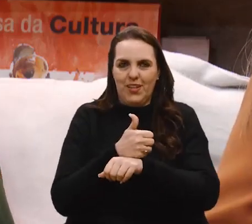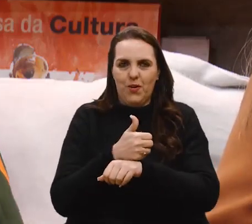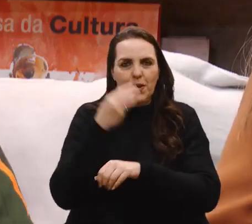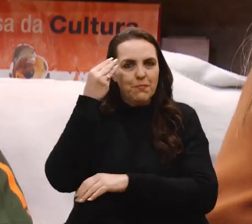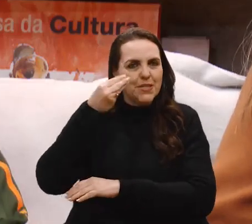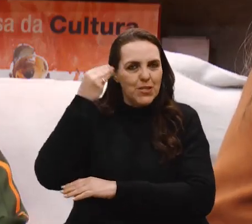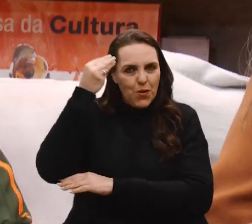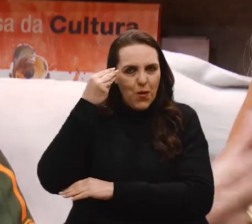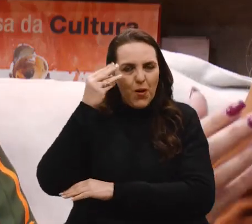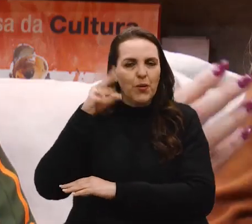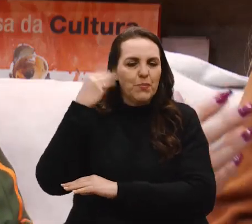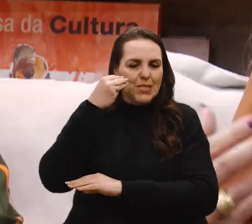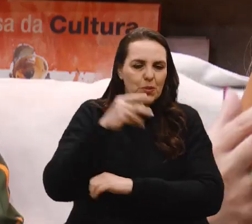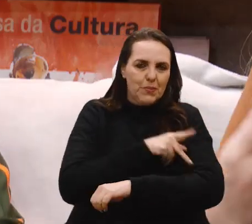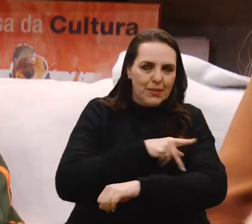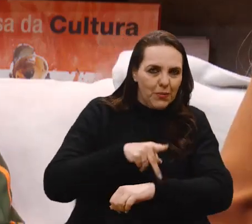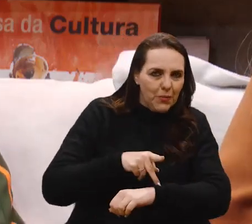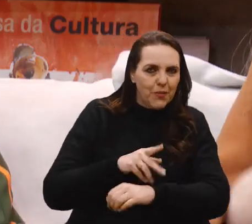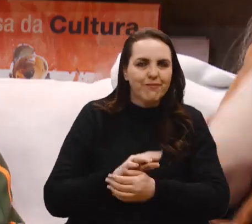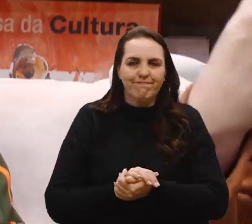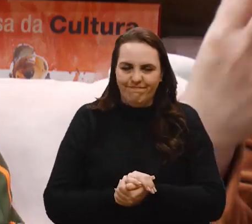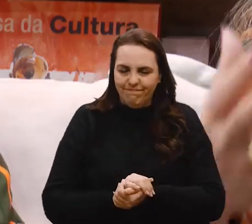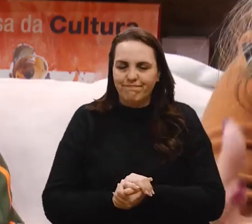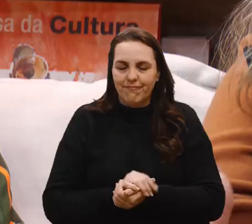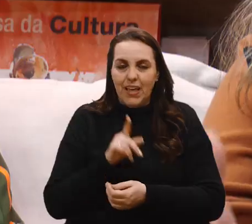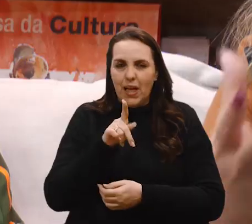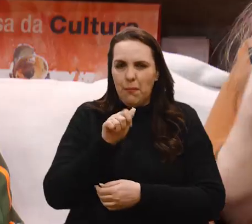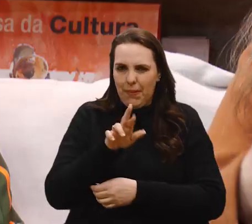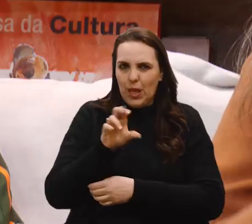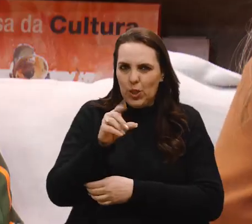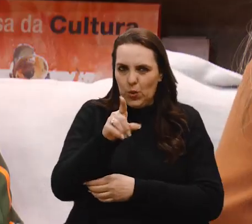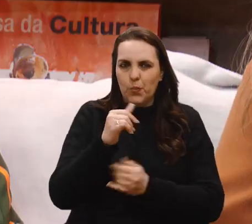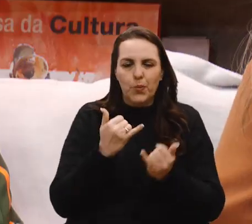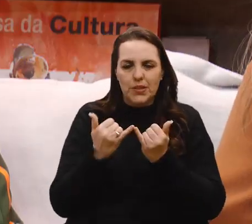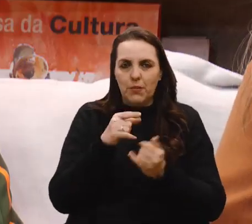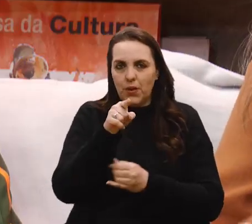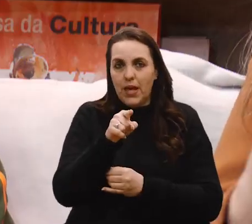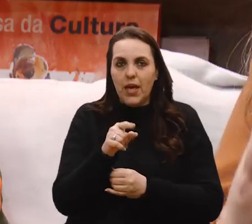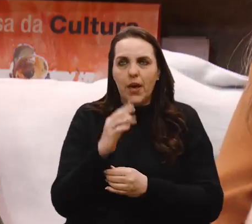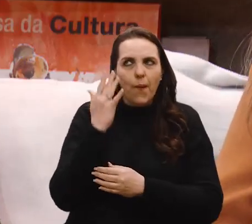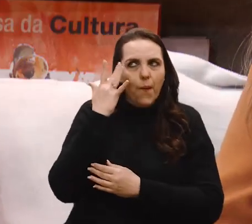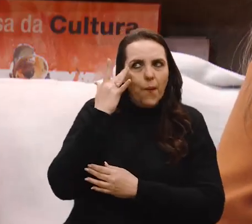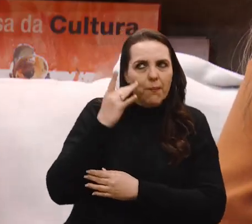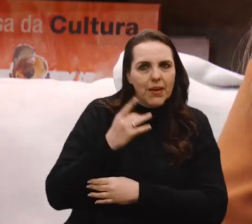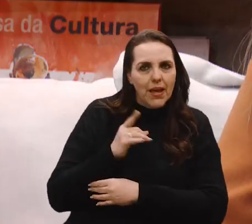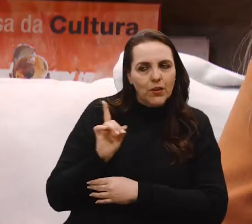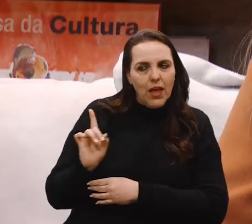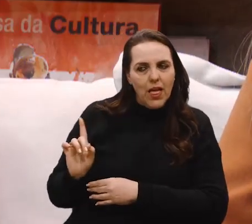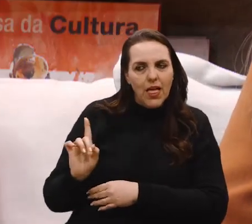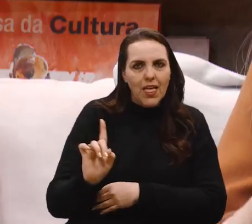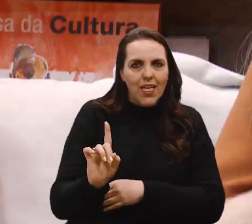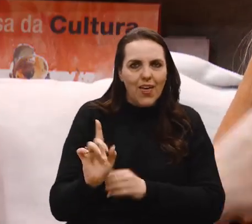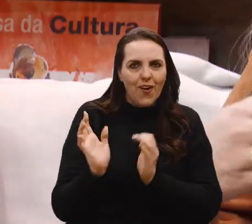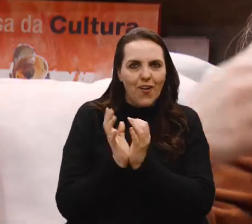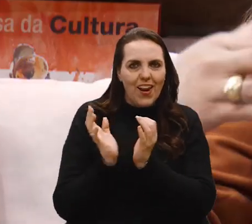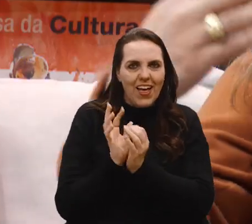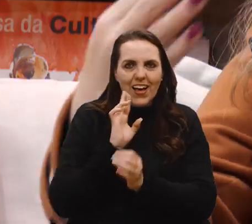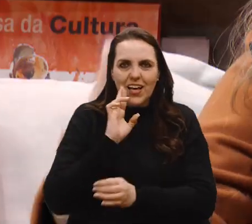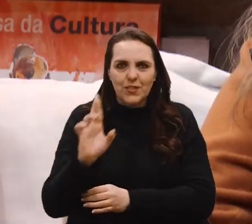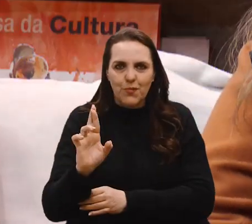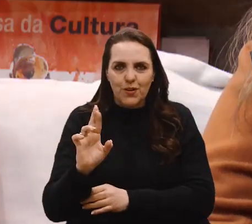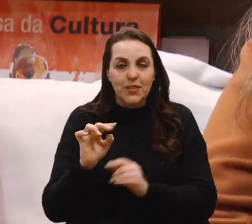psicopedagogo. Por quê? Porque assim, o Pedro, eu entendo que para dar vez para o meu colega, né? Mas isso também foi